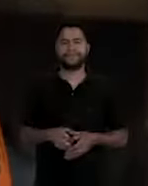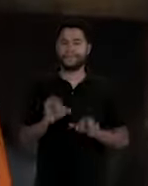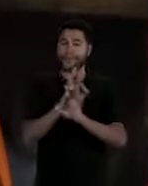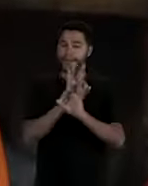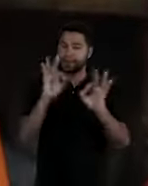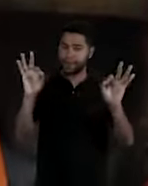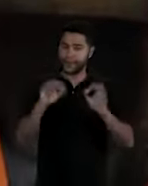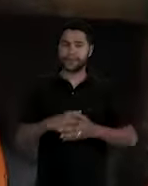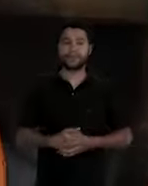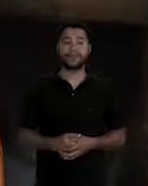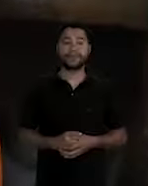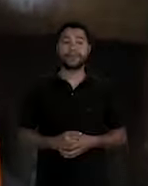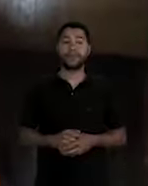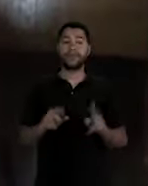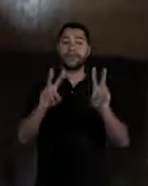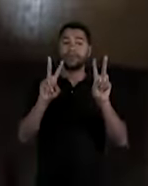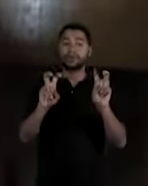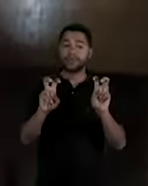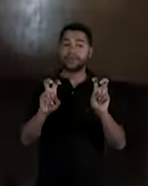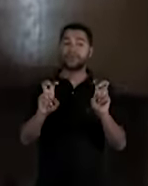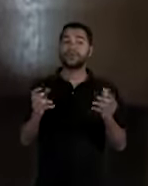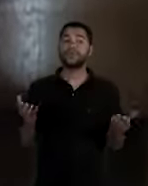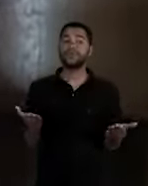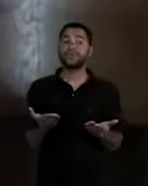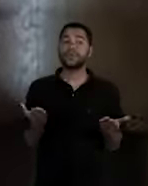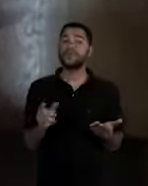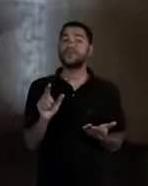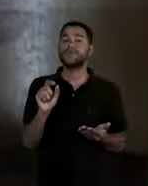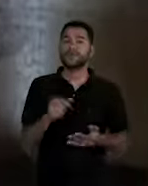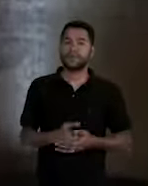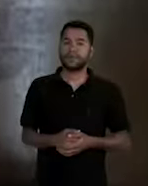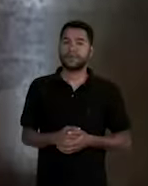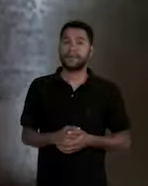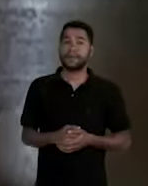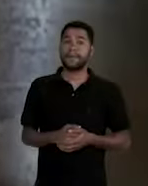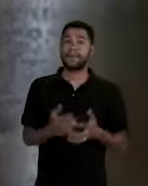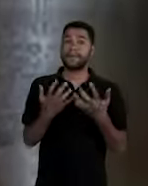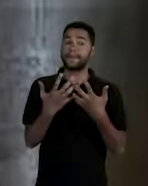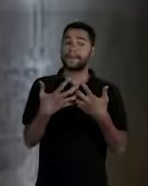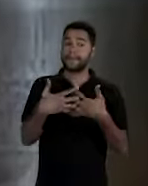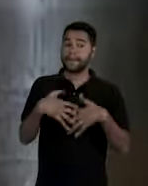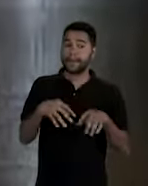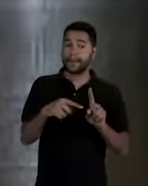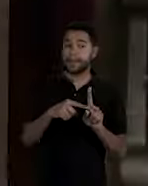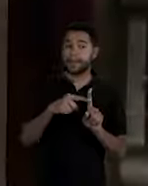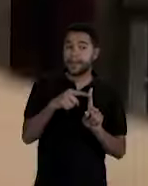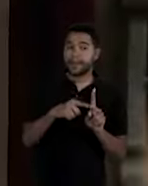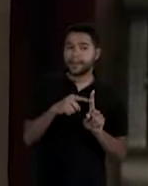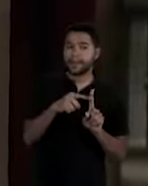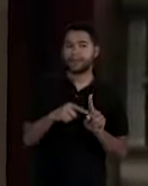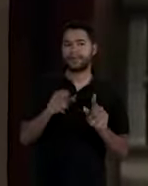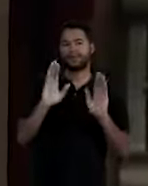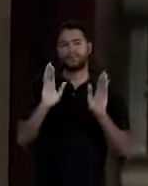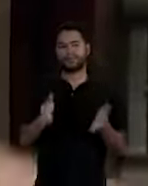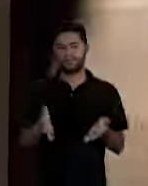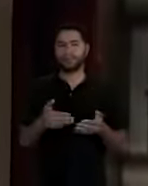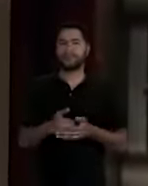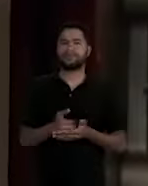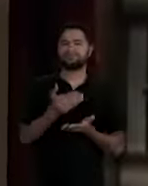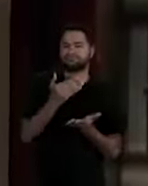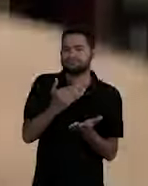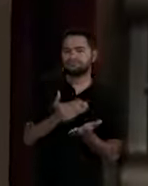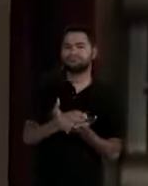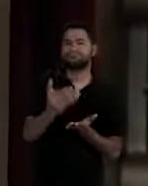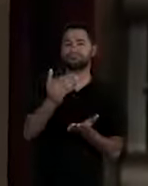ótimo! Bom, o assunto da nossa aula, então, é máquinas térmicas. E como eu já fiz lá na introdução